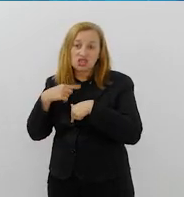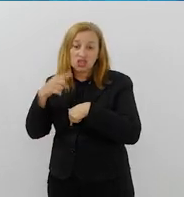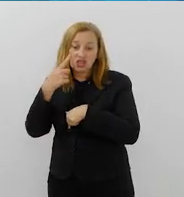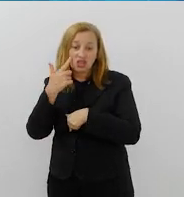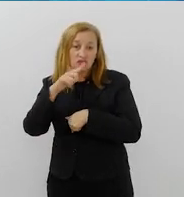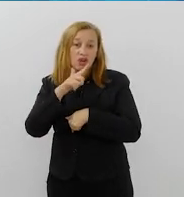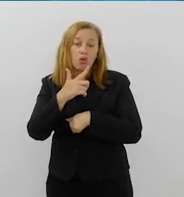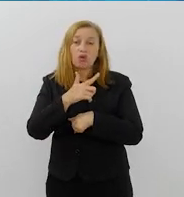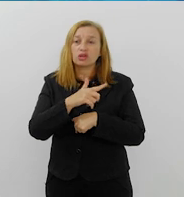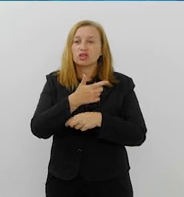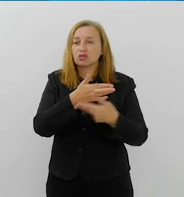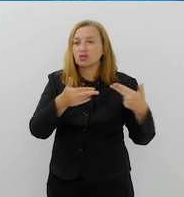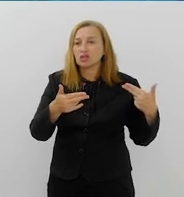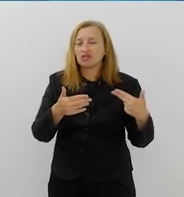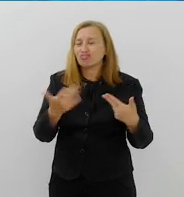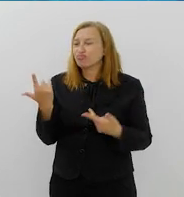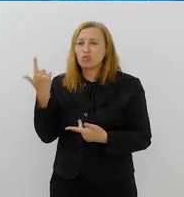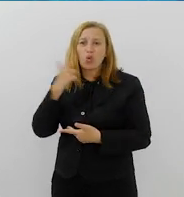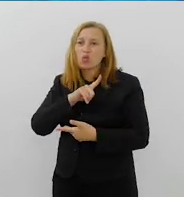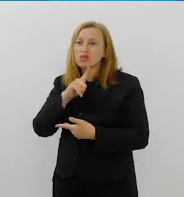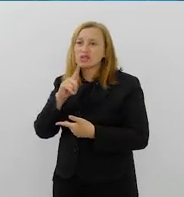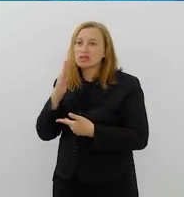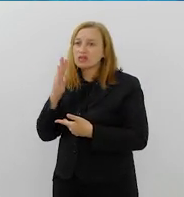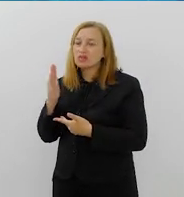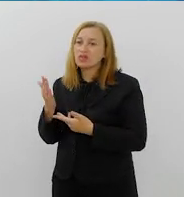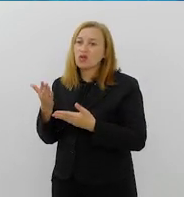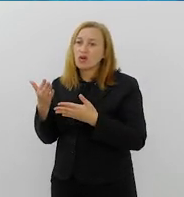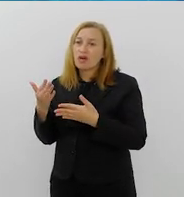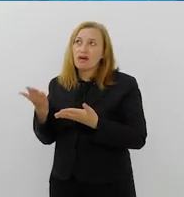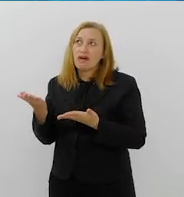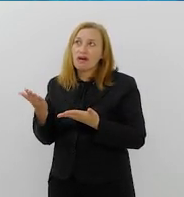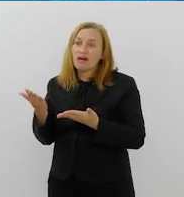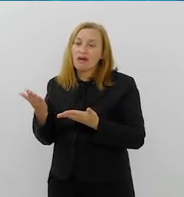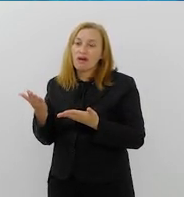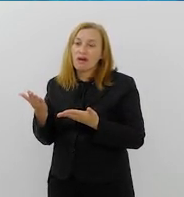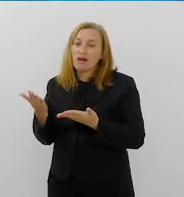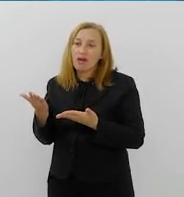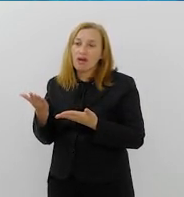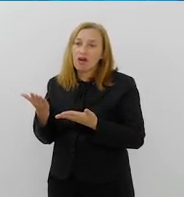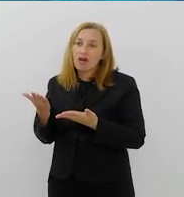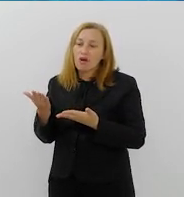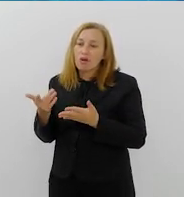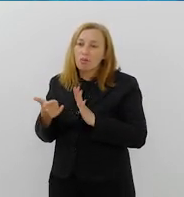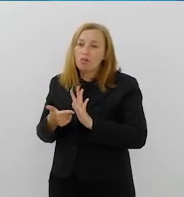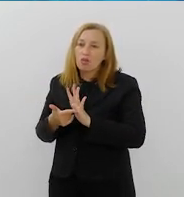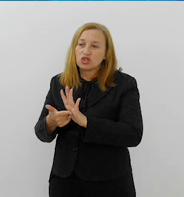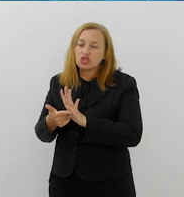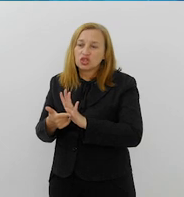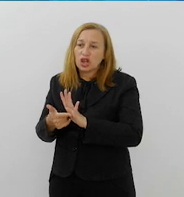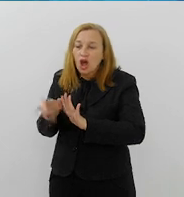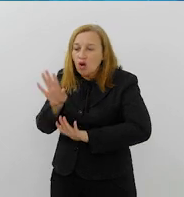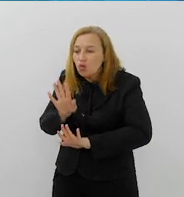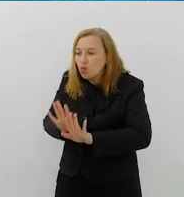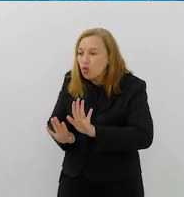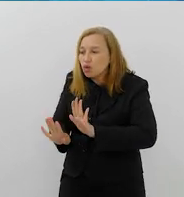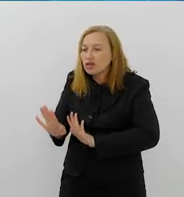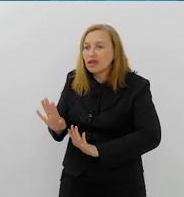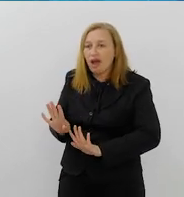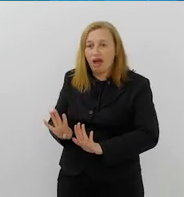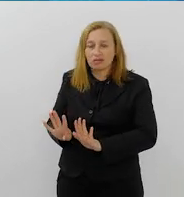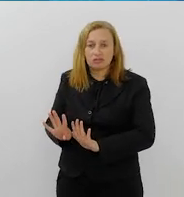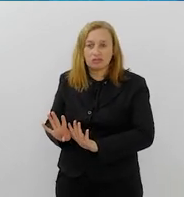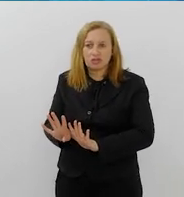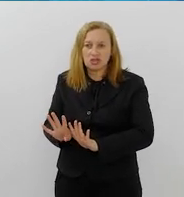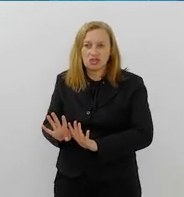fazer esse olhar que é um olhar cuidadoso comigo mesmo,